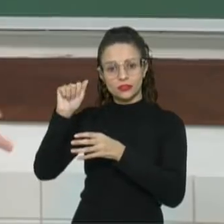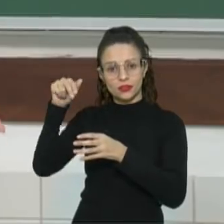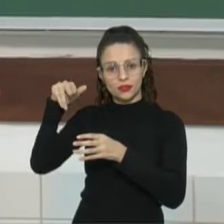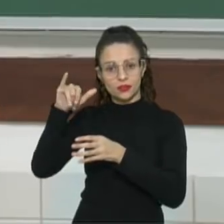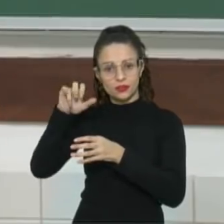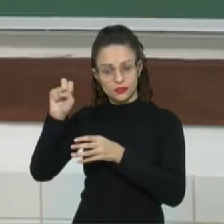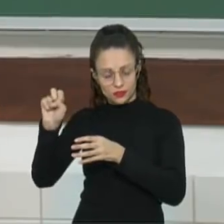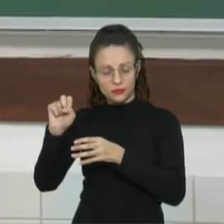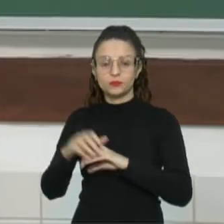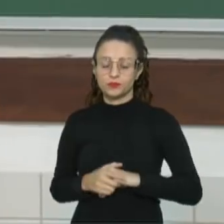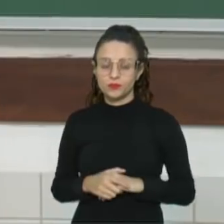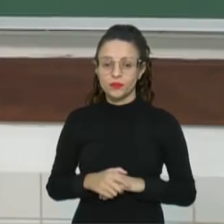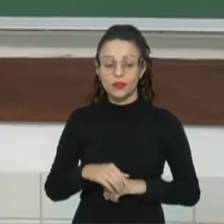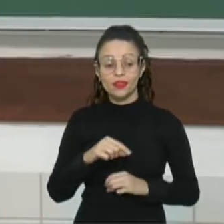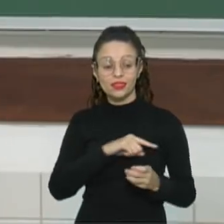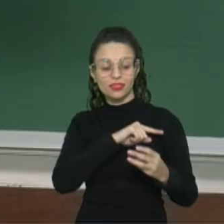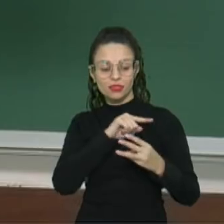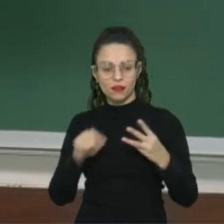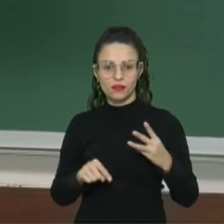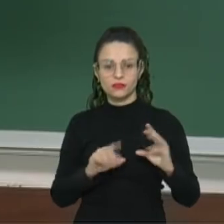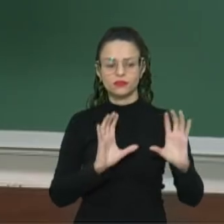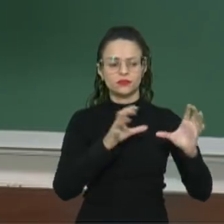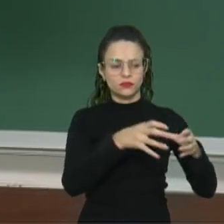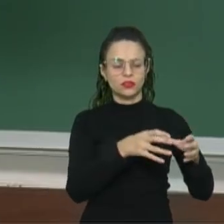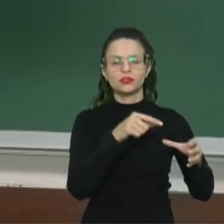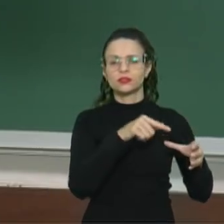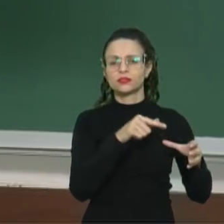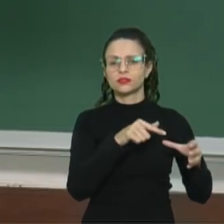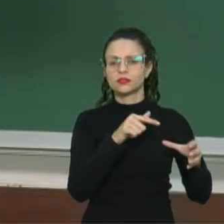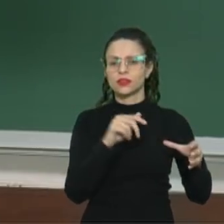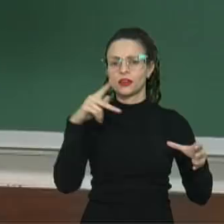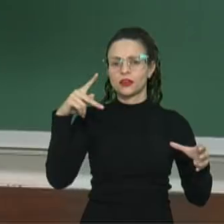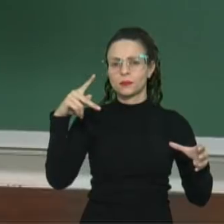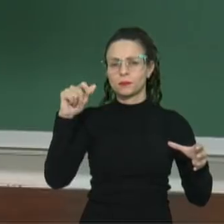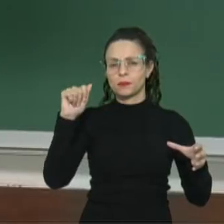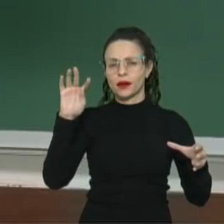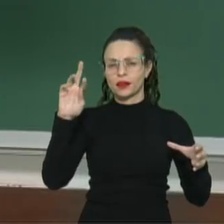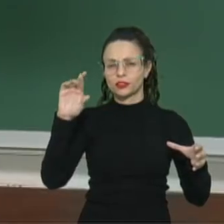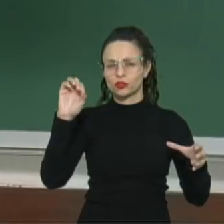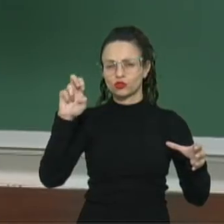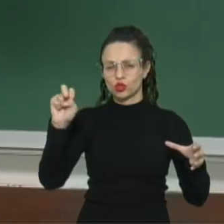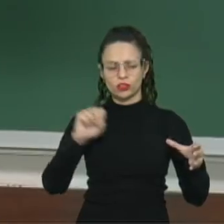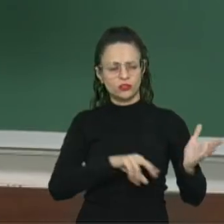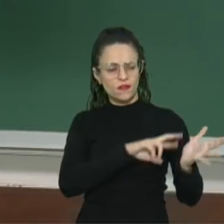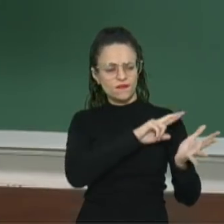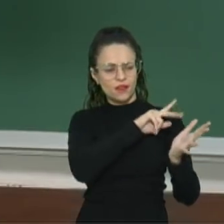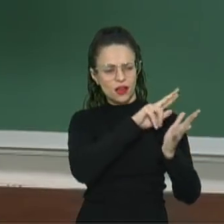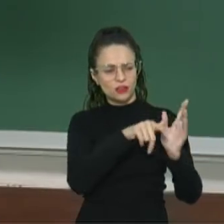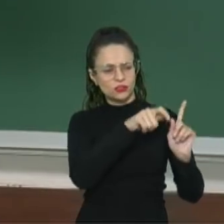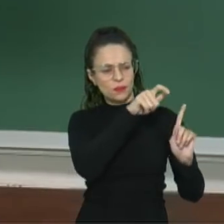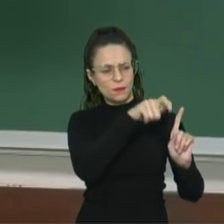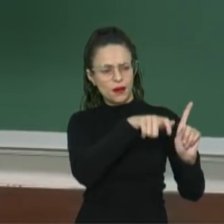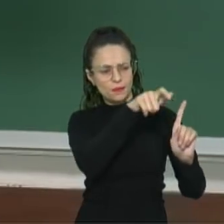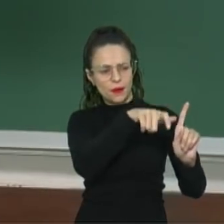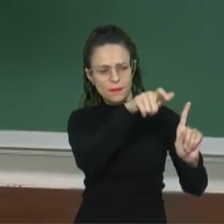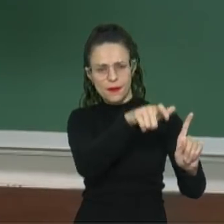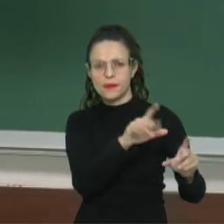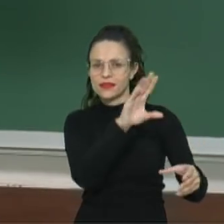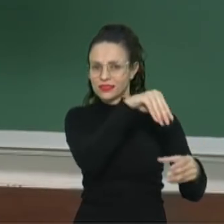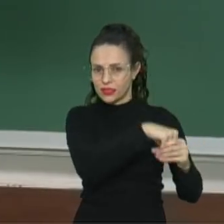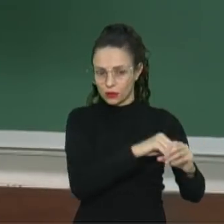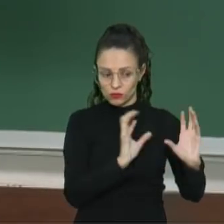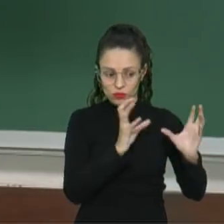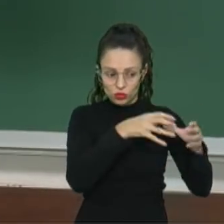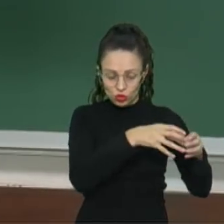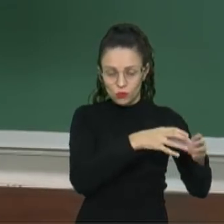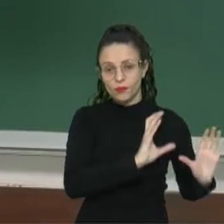eram os criados, né? Então, os patrões, a gente vai ter Pantaleão, Doutore, a gente vai ter o